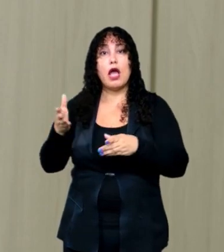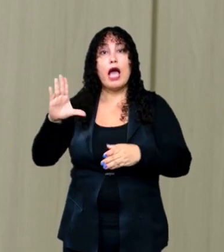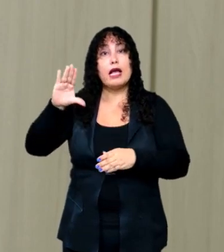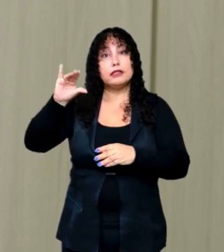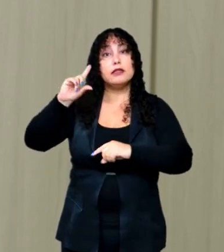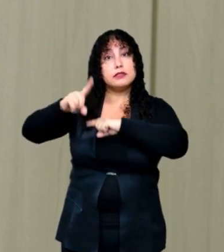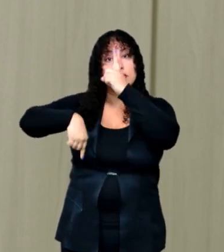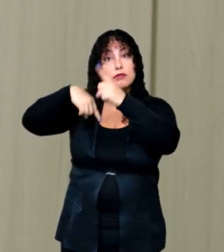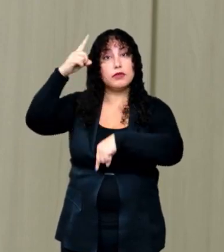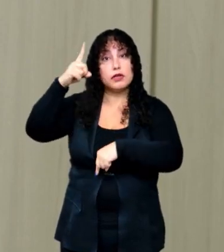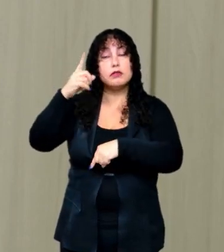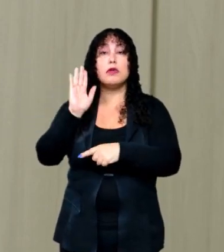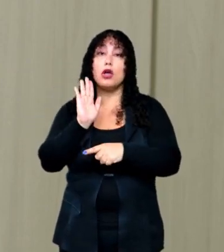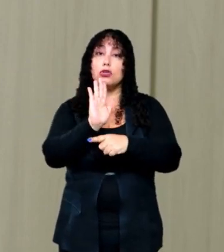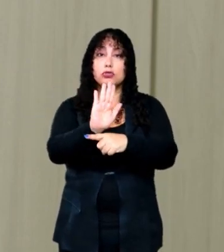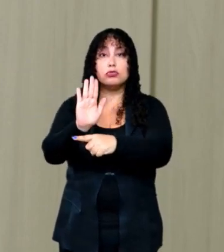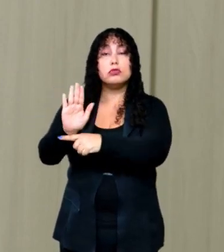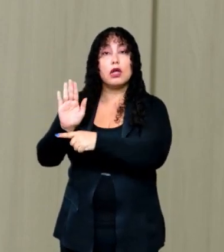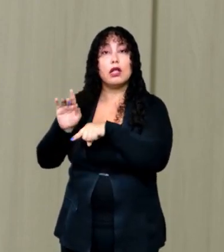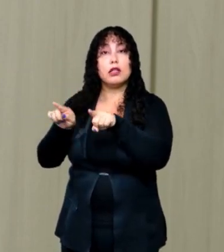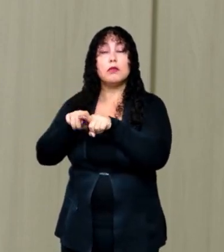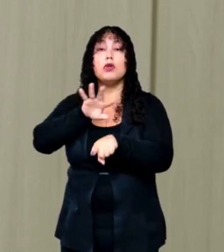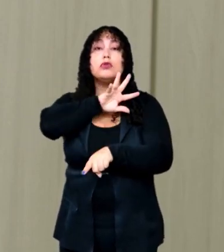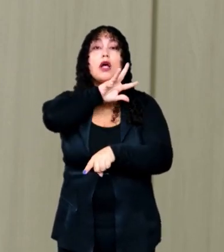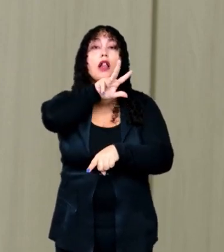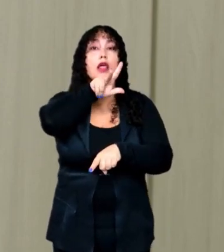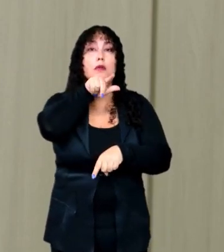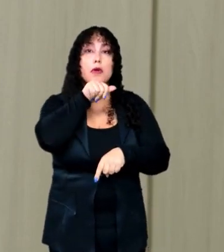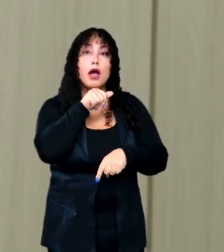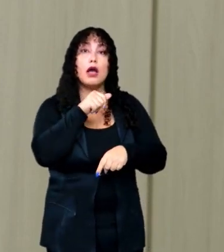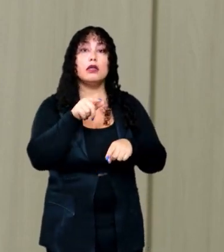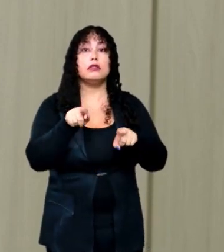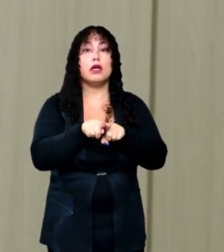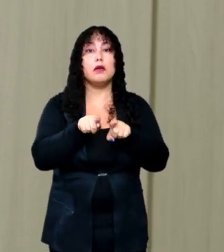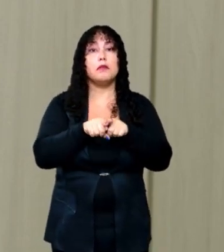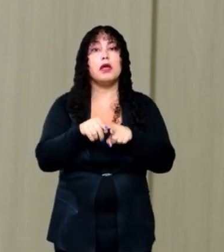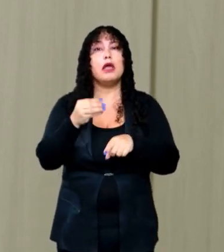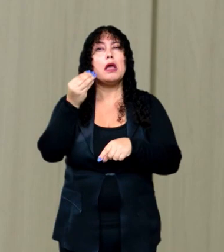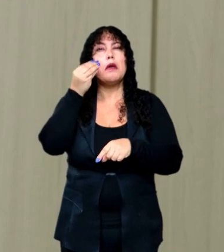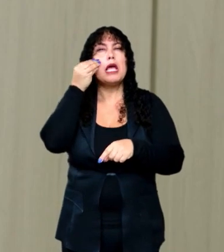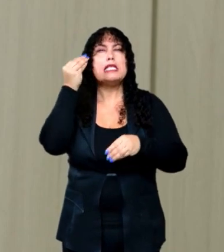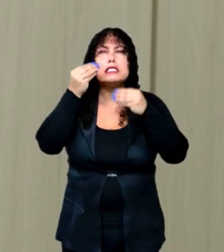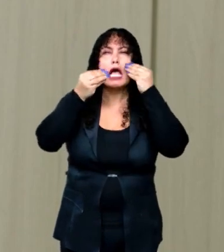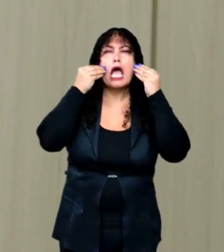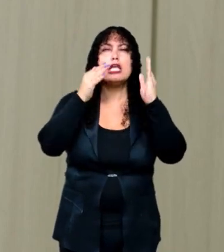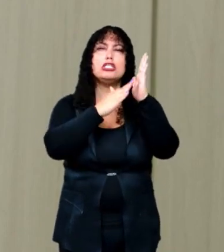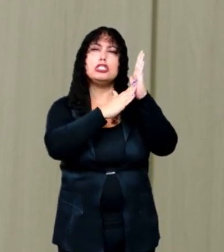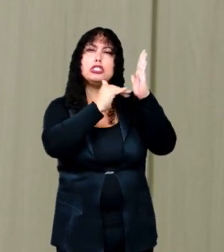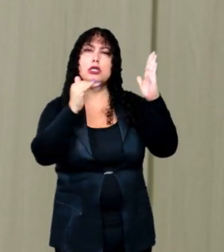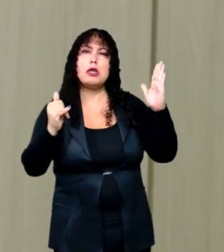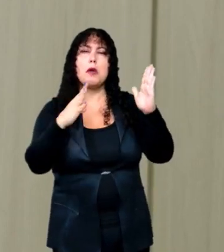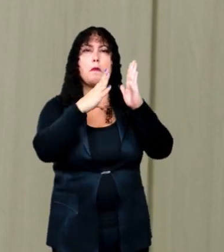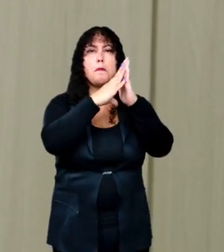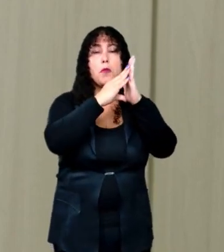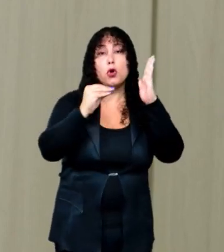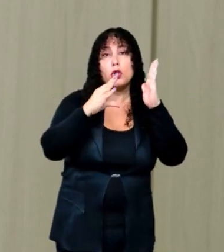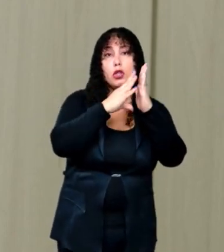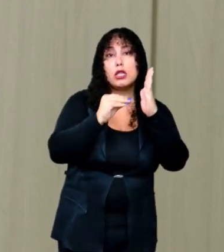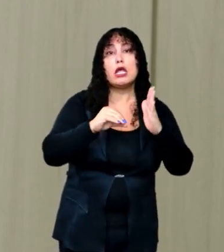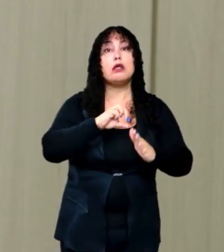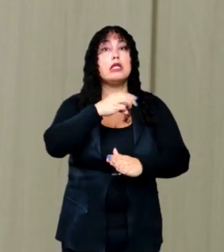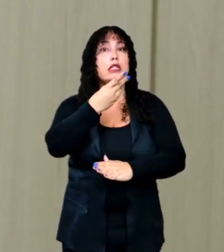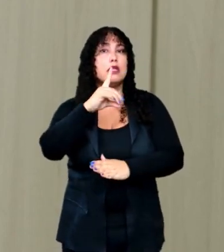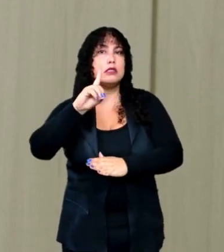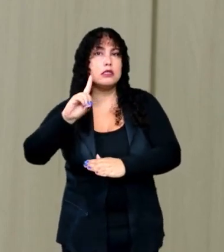avança também para ajudar nessa questão dos animais, com pele sintética, modelos em 3D, né, que aí a